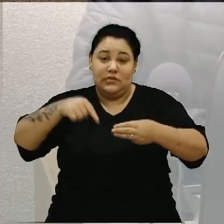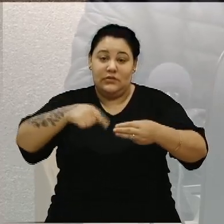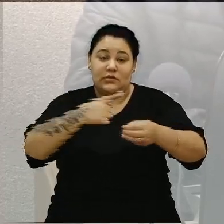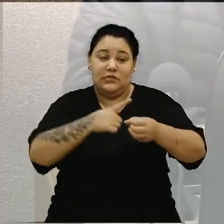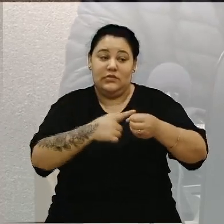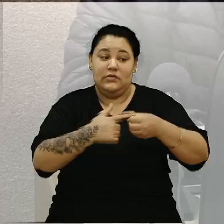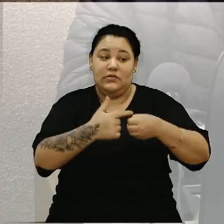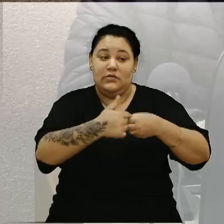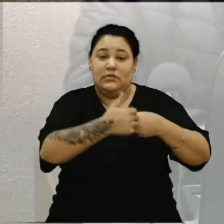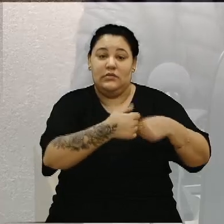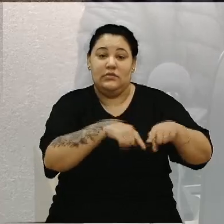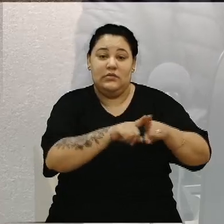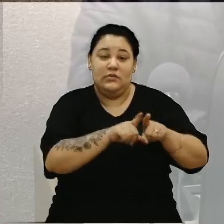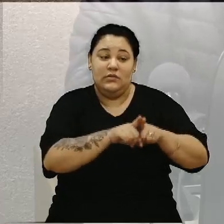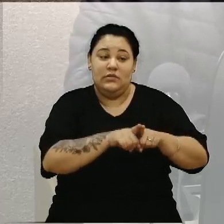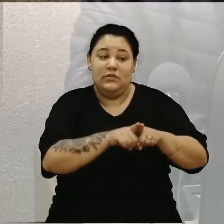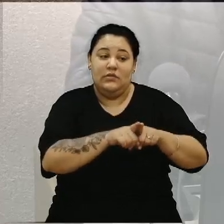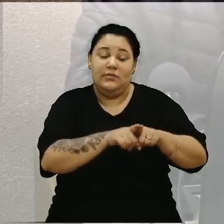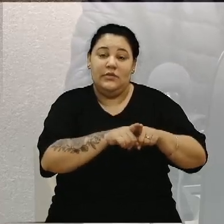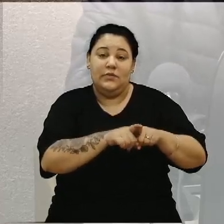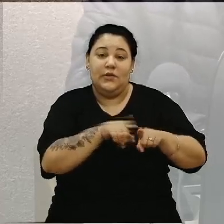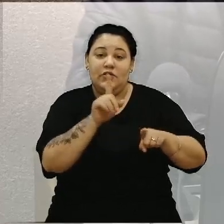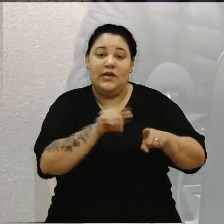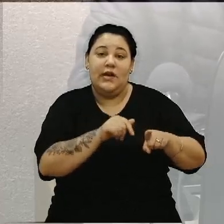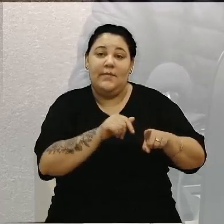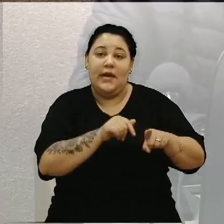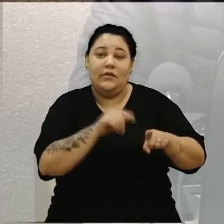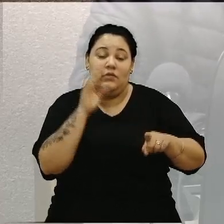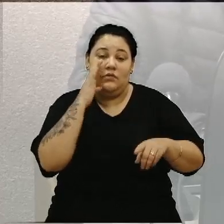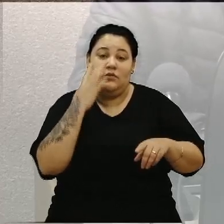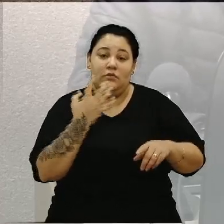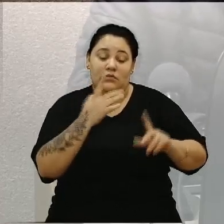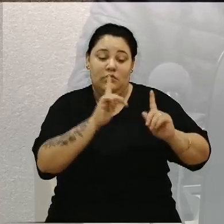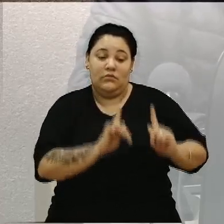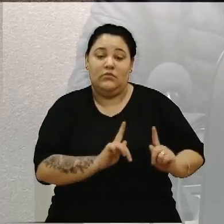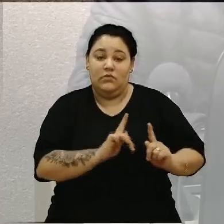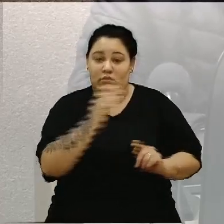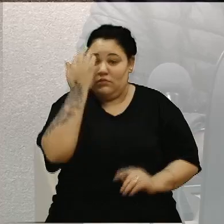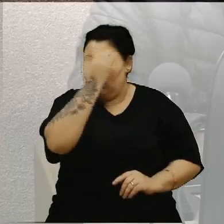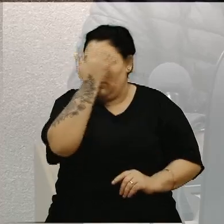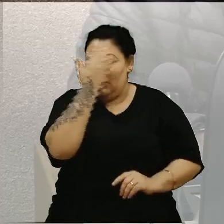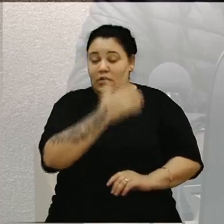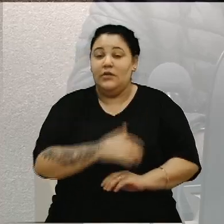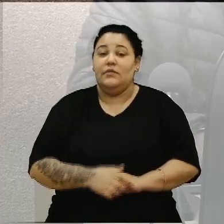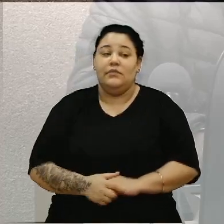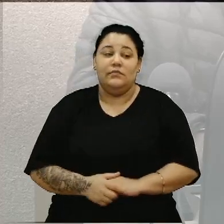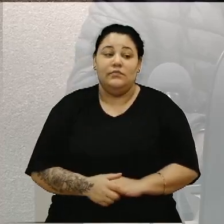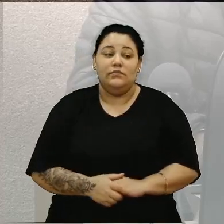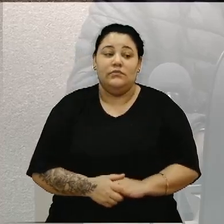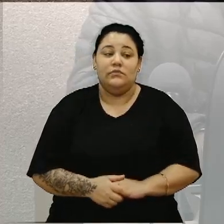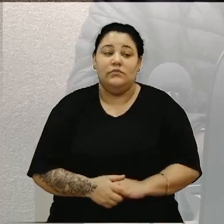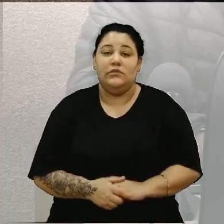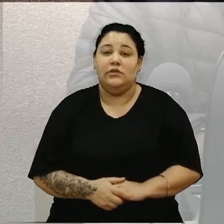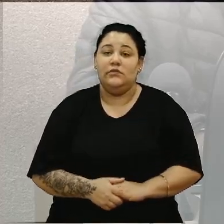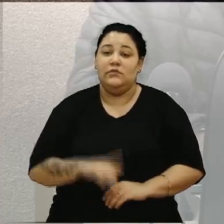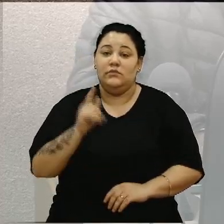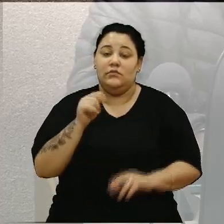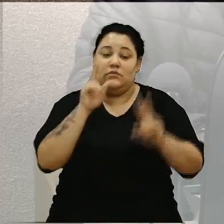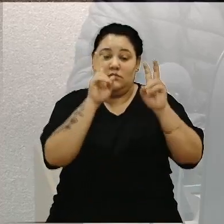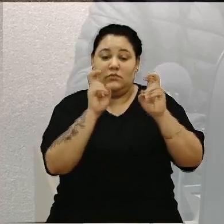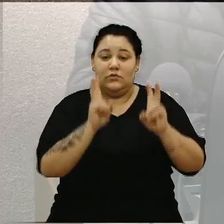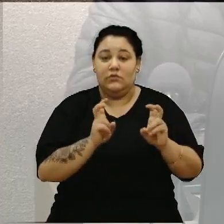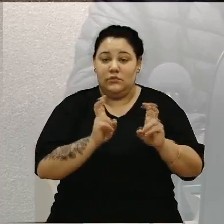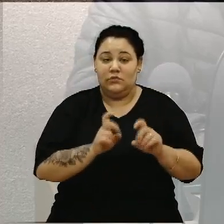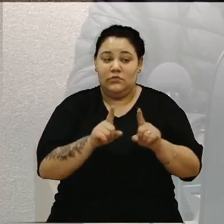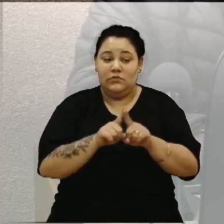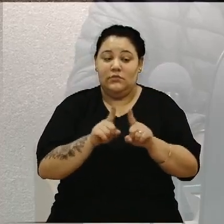2012, né, e não aconteceu e foi se resolver na gestão do prefeito Adiló. Então acho que é importante a gente trazer esses assuntos à tona, né,